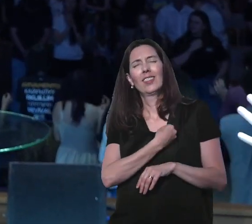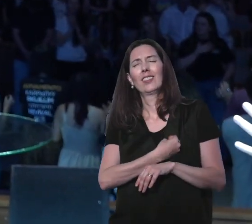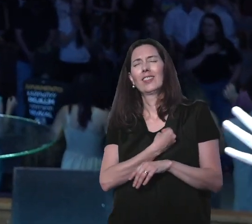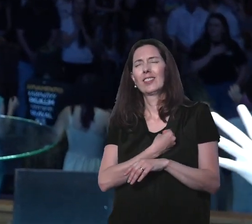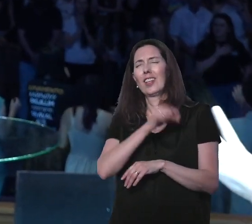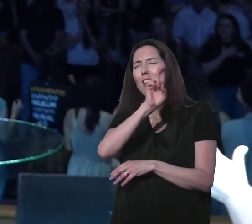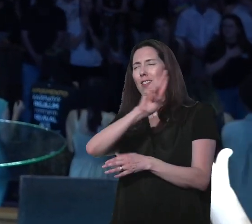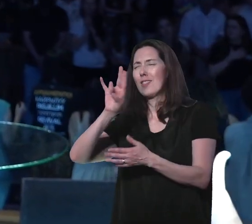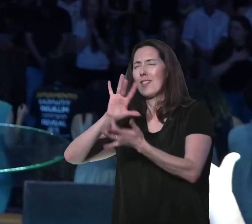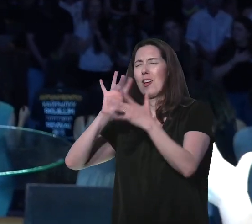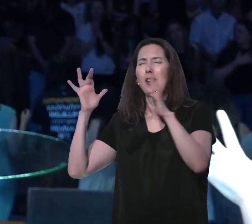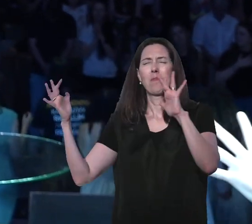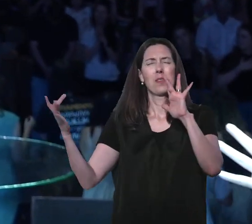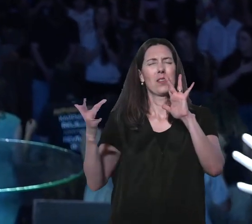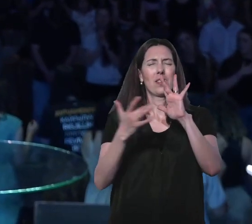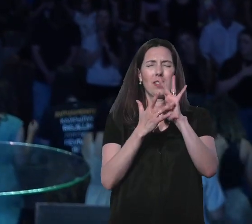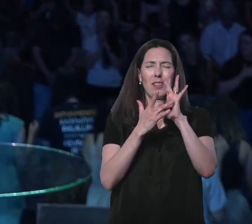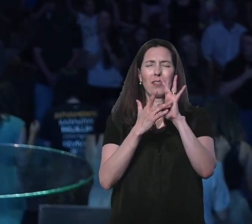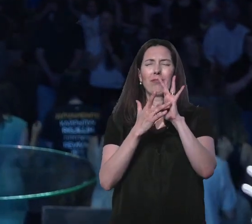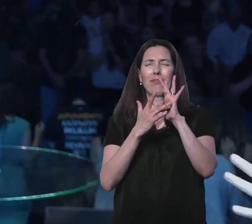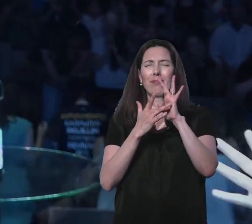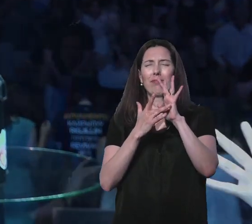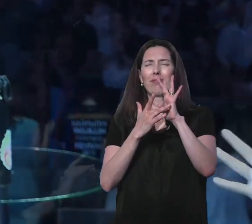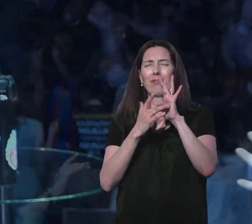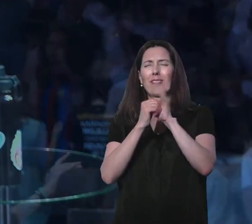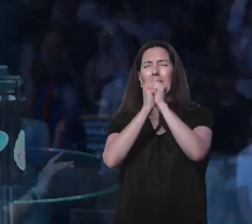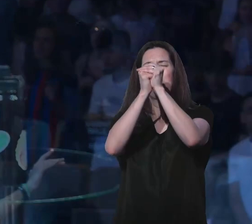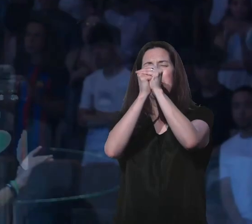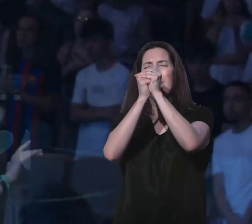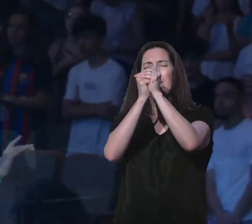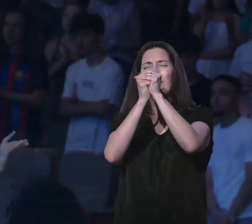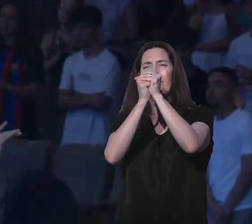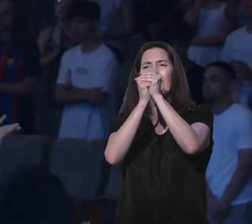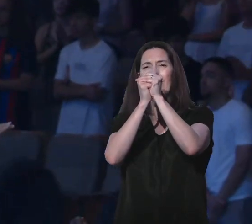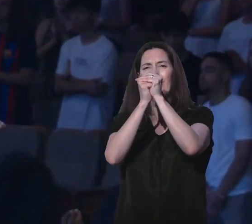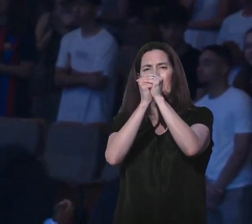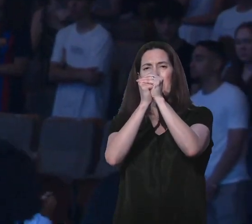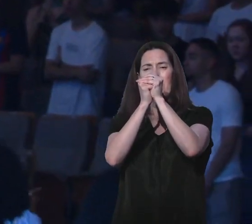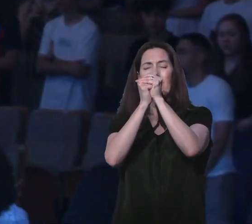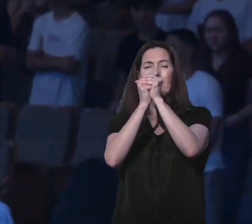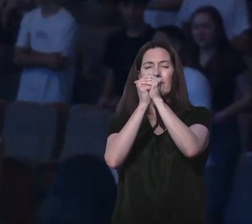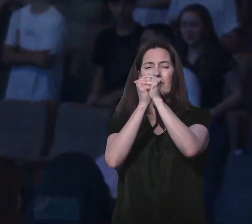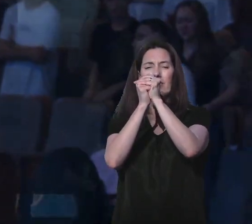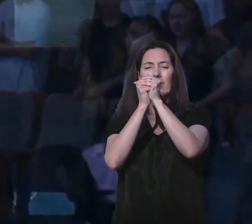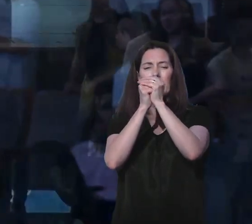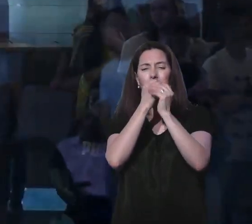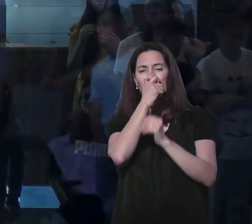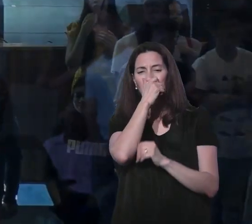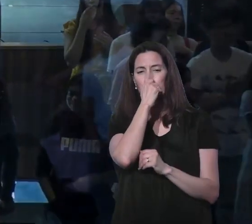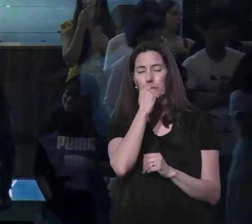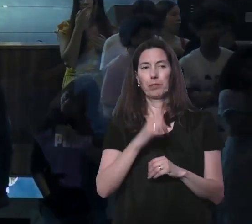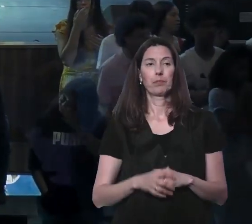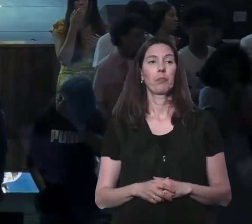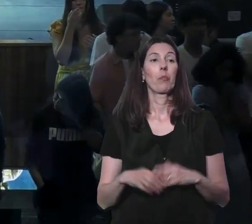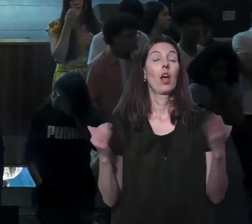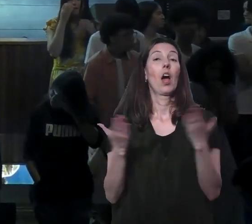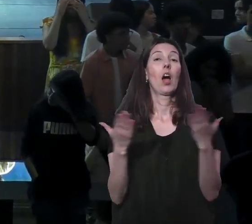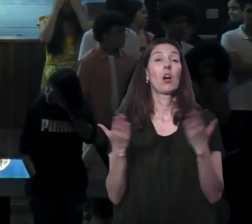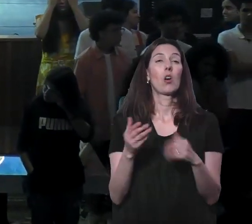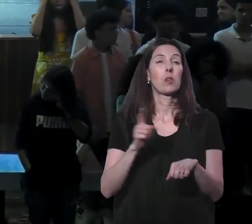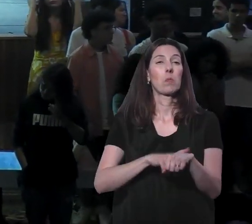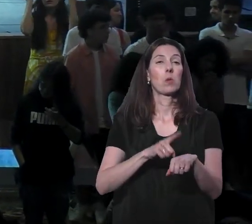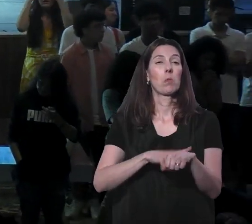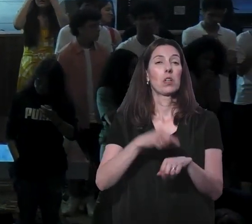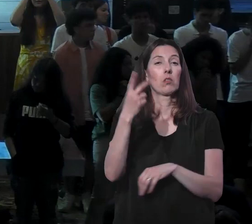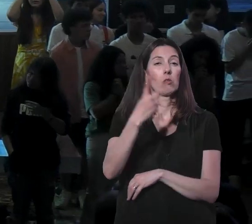Em nome de Jesus. Amém. Nós vamos fazer um segundo momento de oração aqui.